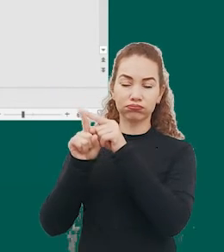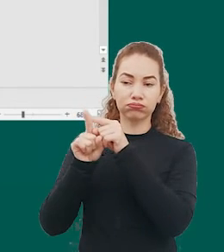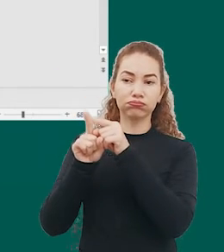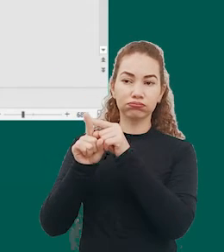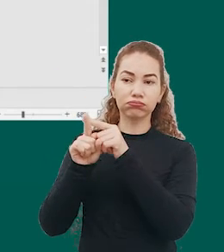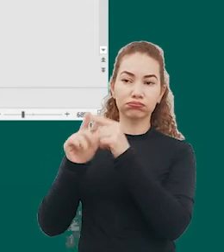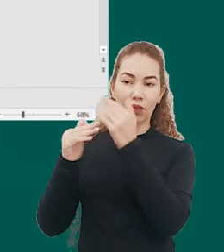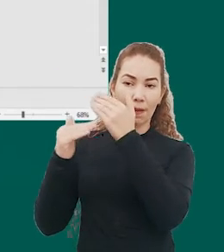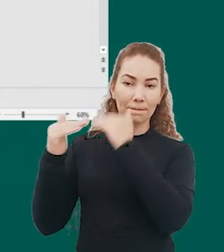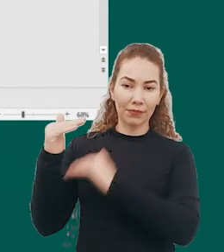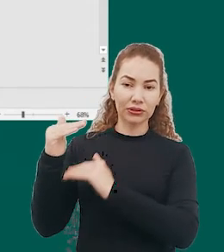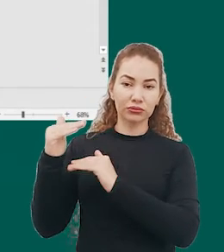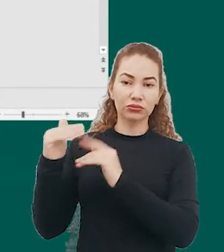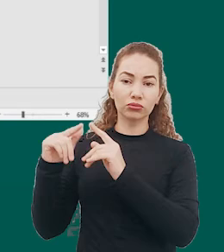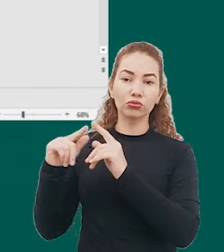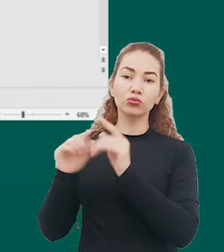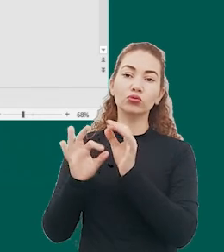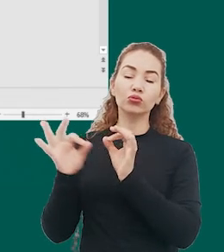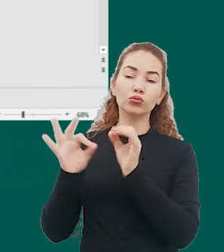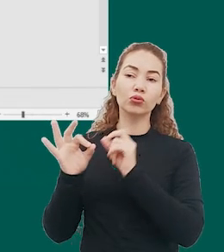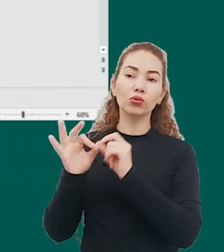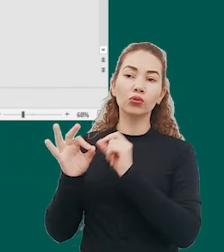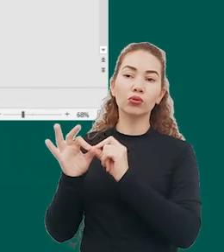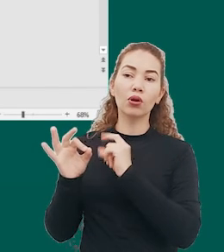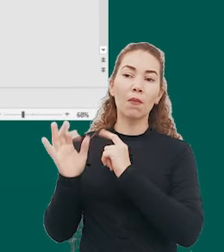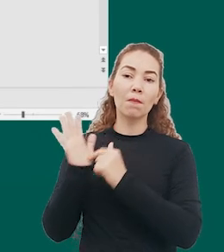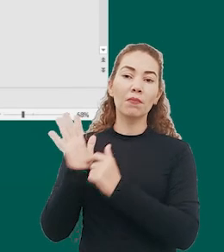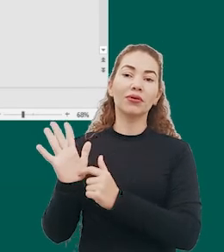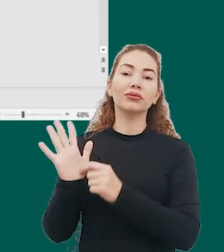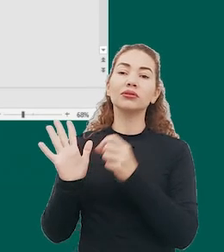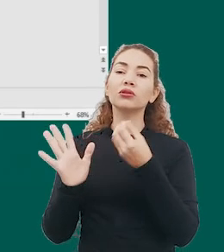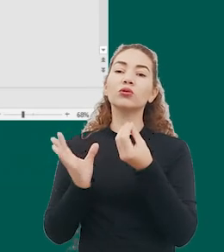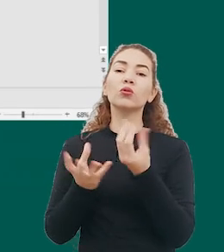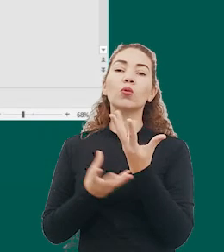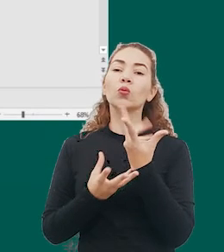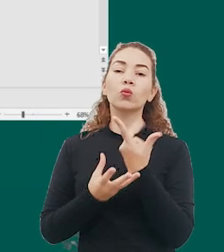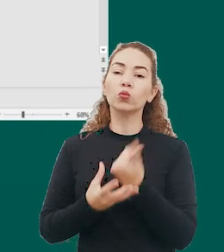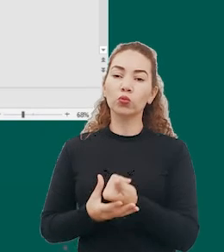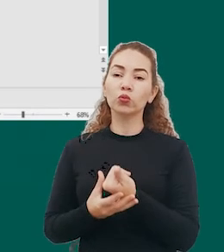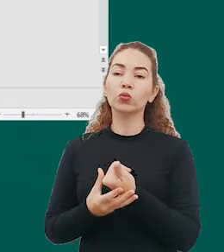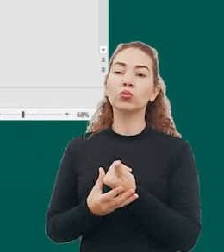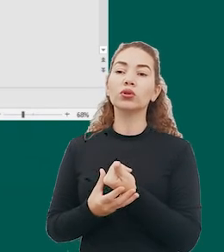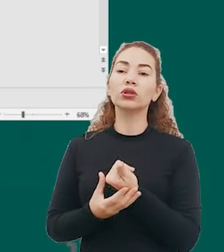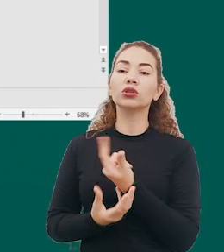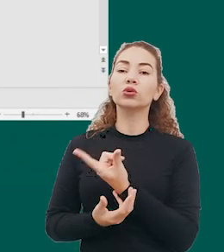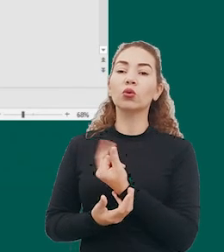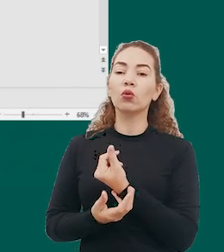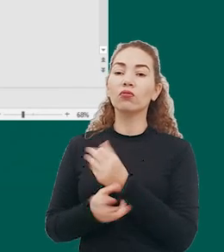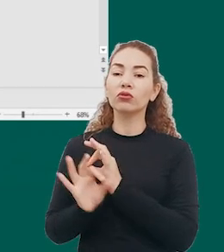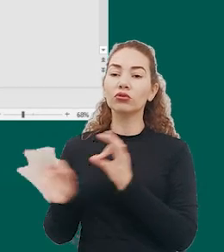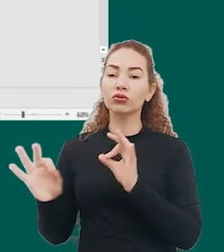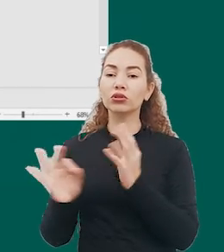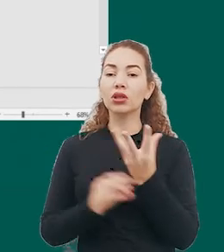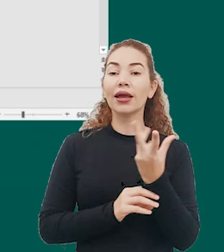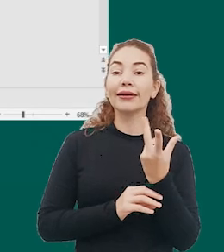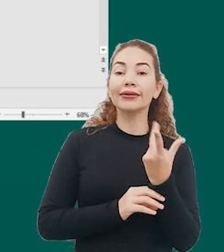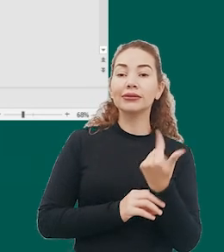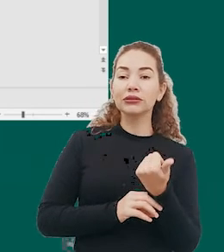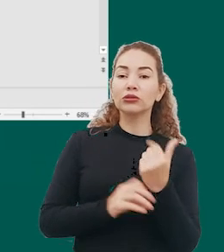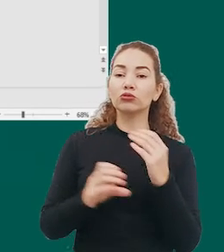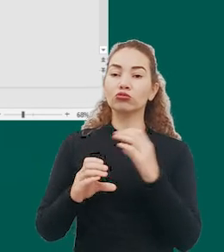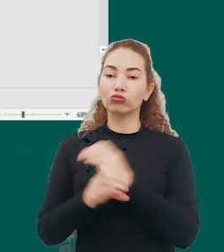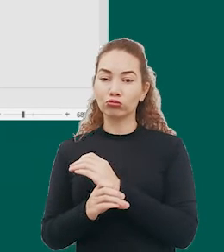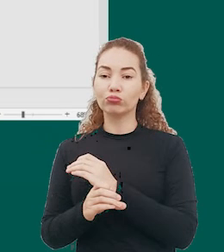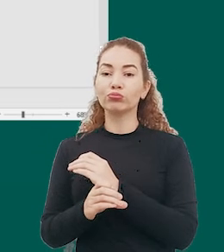abaixo do programa, demonstrando quanto deu o meu valor na simplificada e quanto deu o meu